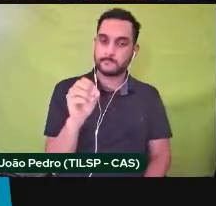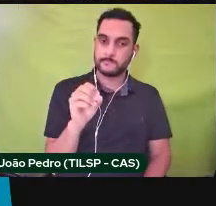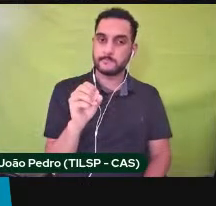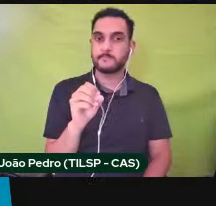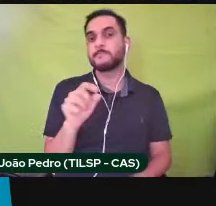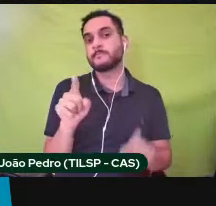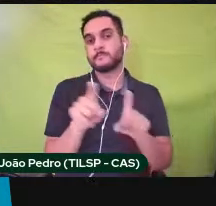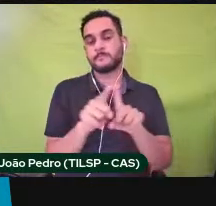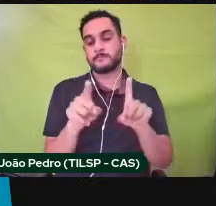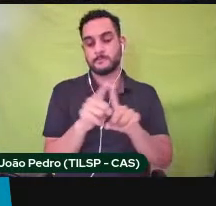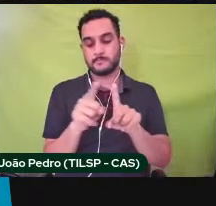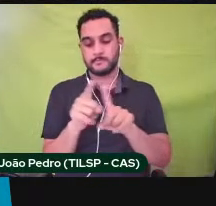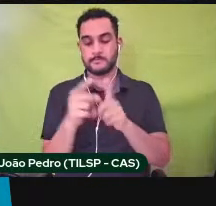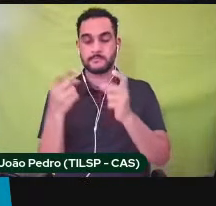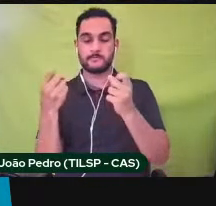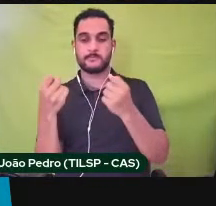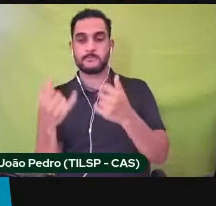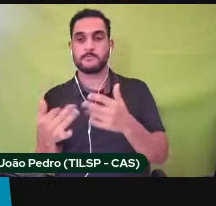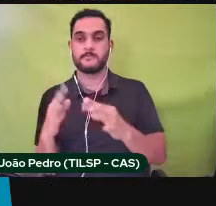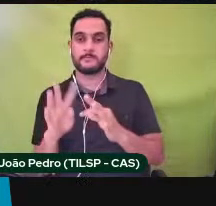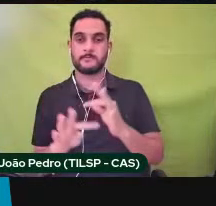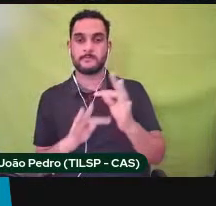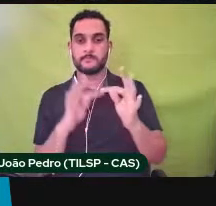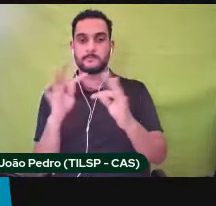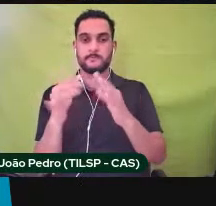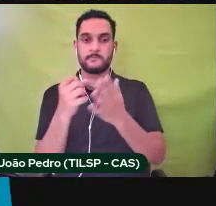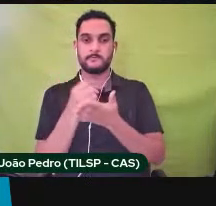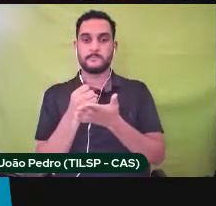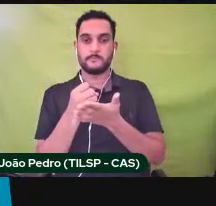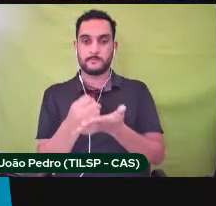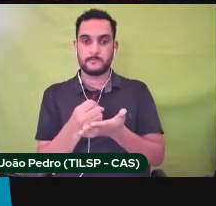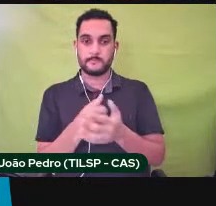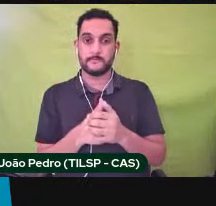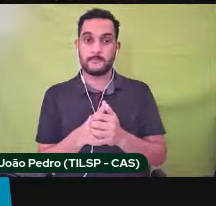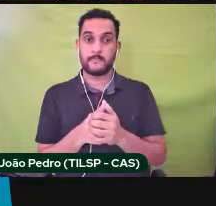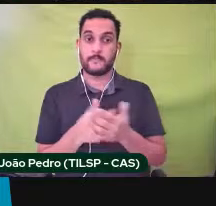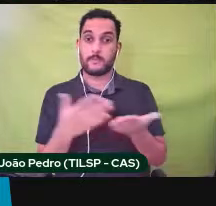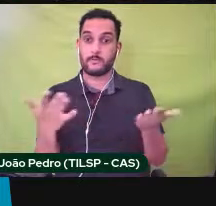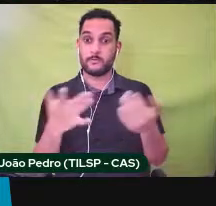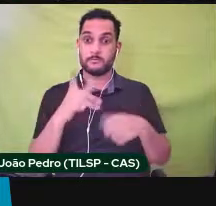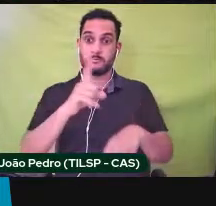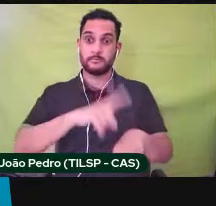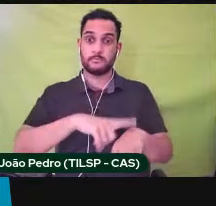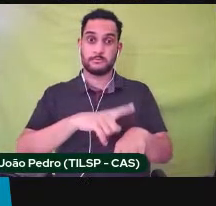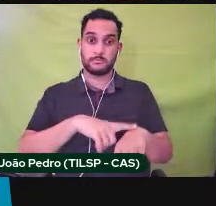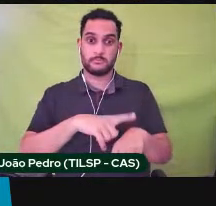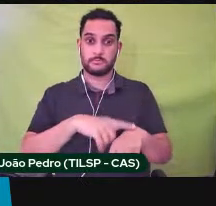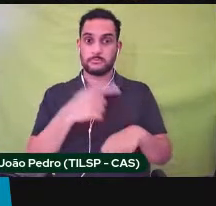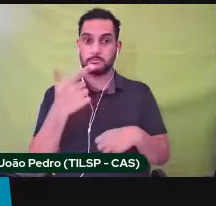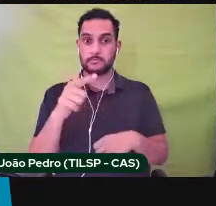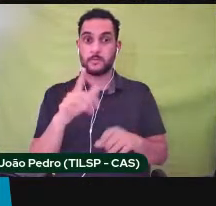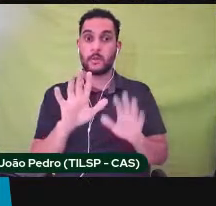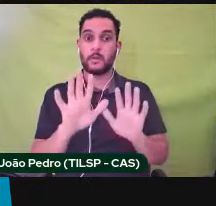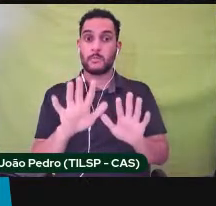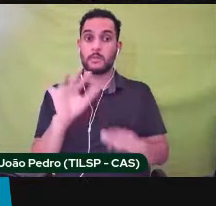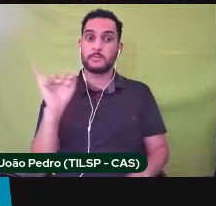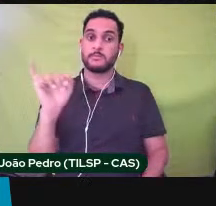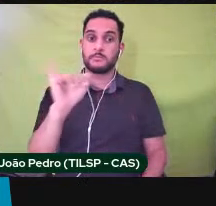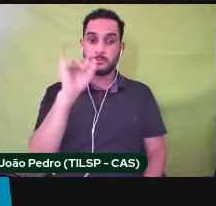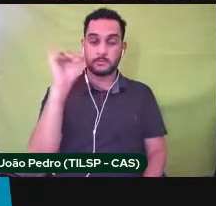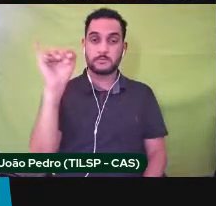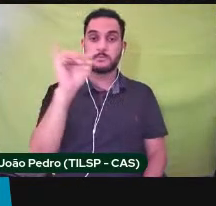tecnologia assistiva. Como nós não temos o tempo suficiente, mas é muito importante que